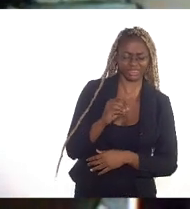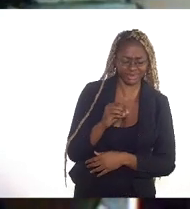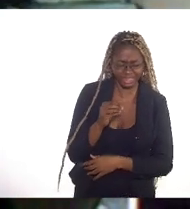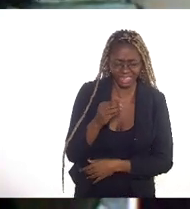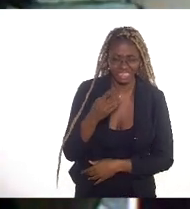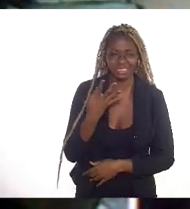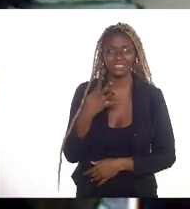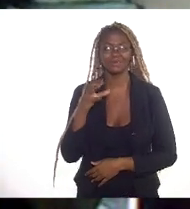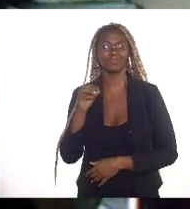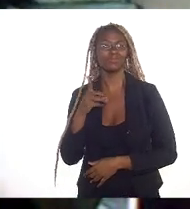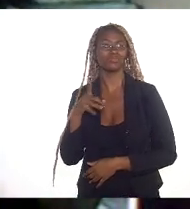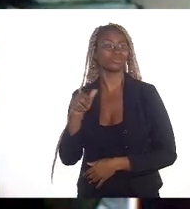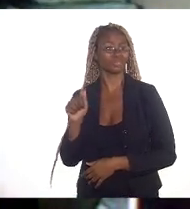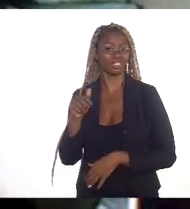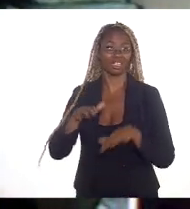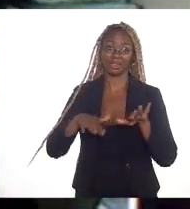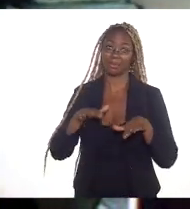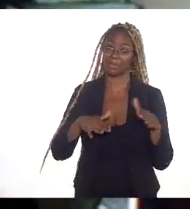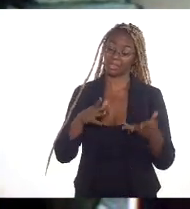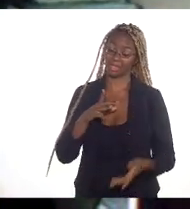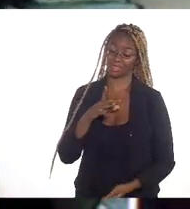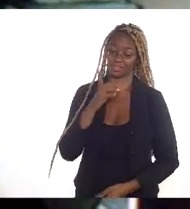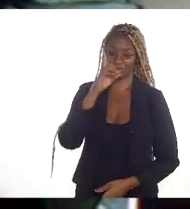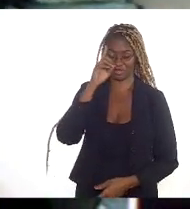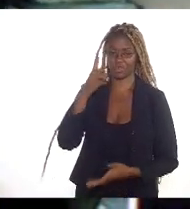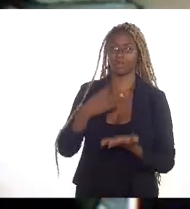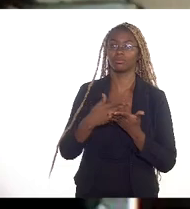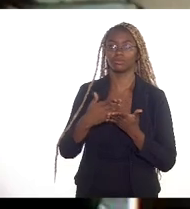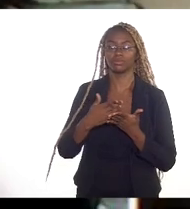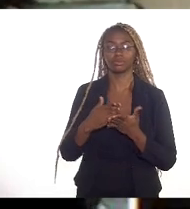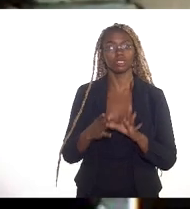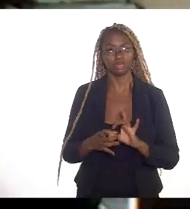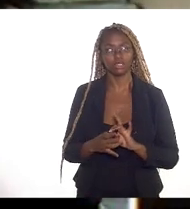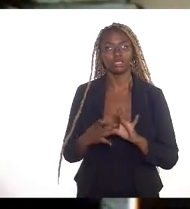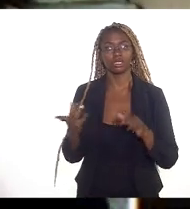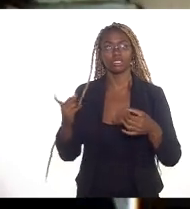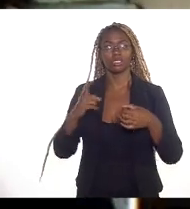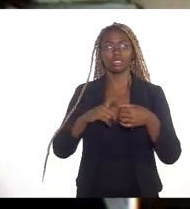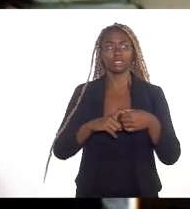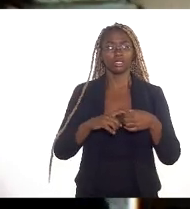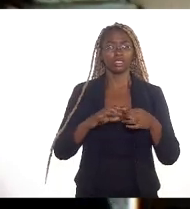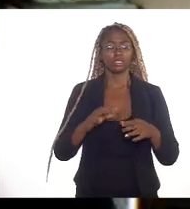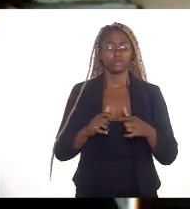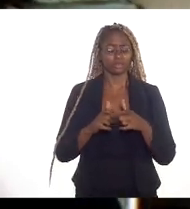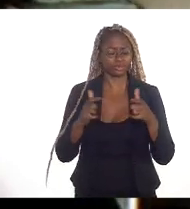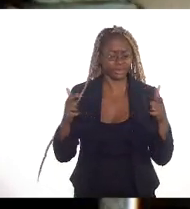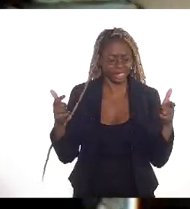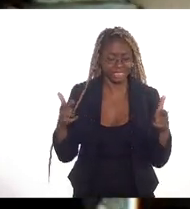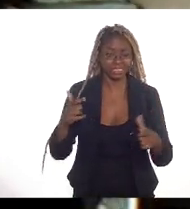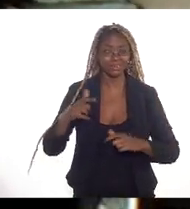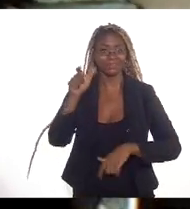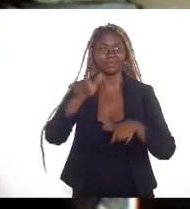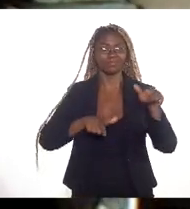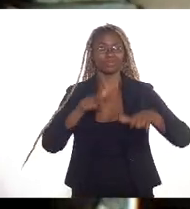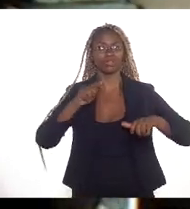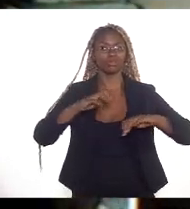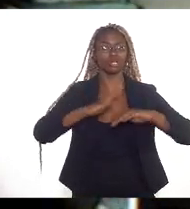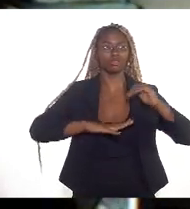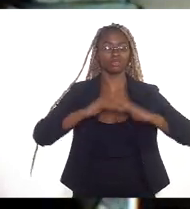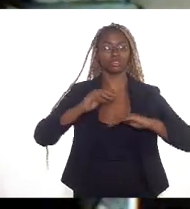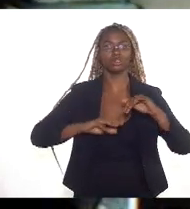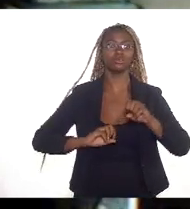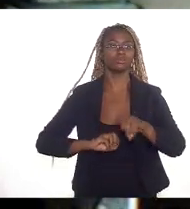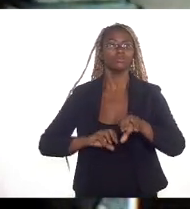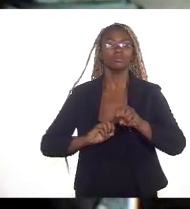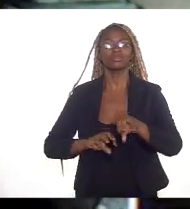que se iniciar esse recesso, vai nos permitir voltar com uma parcela considerável dos profissionais de educação e